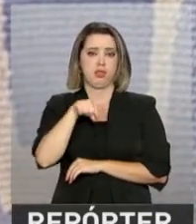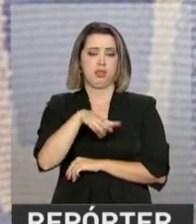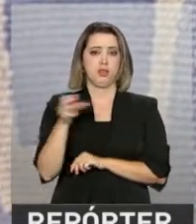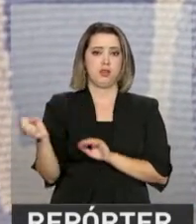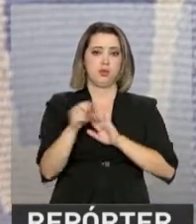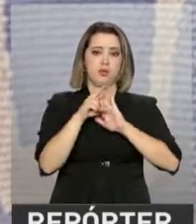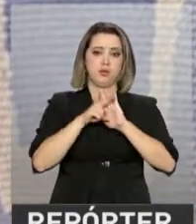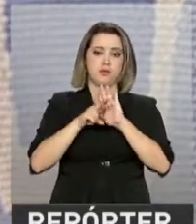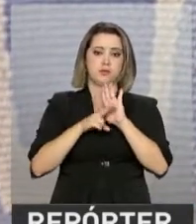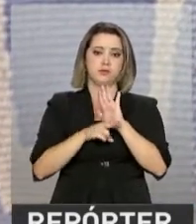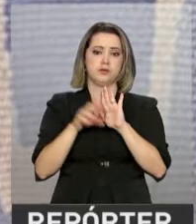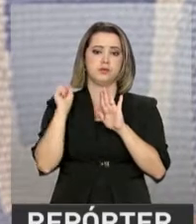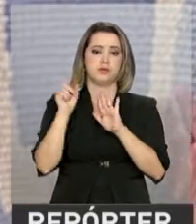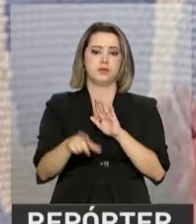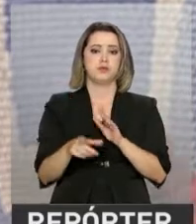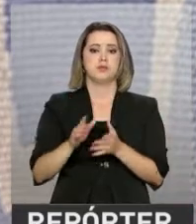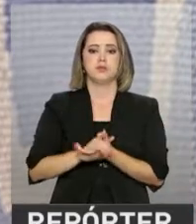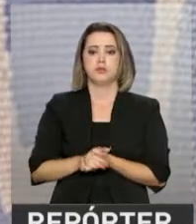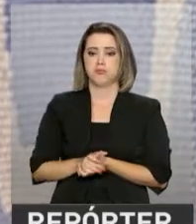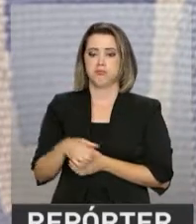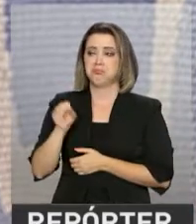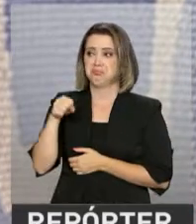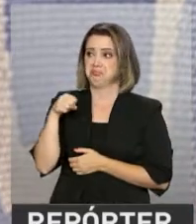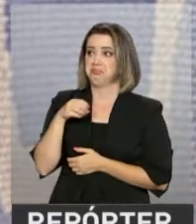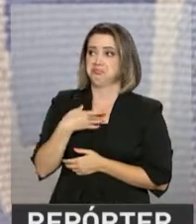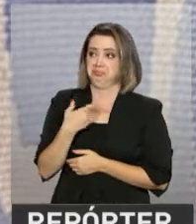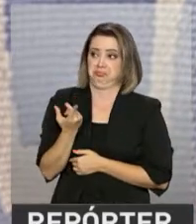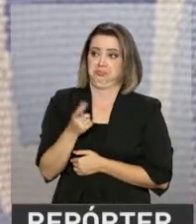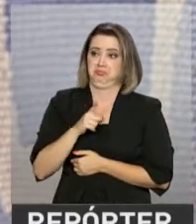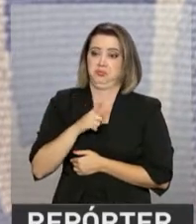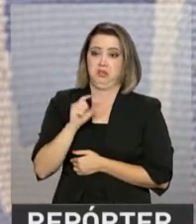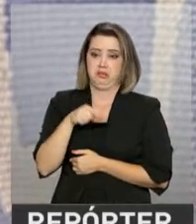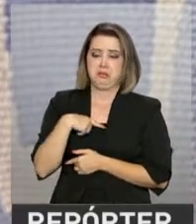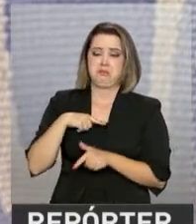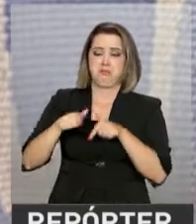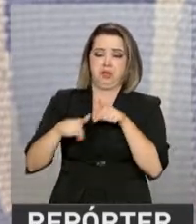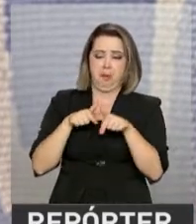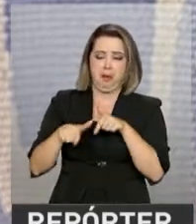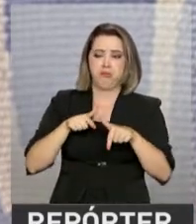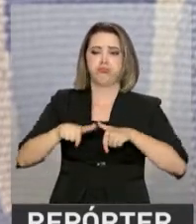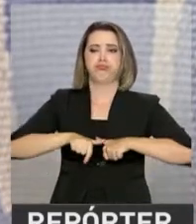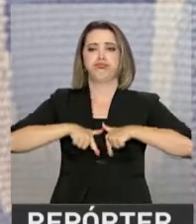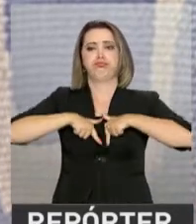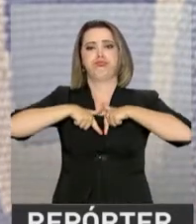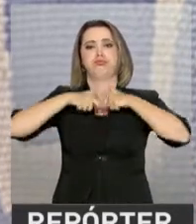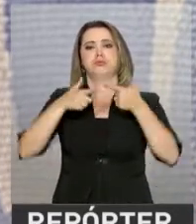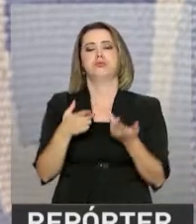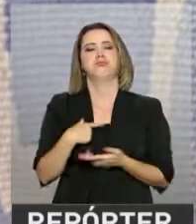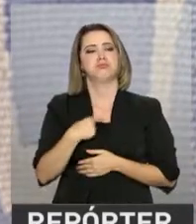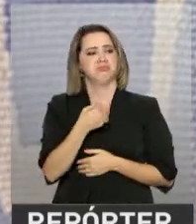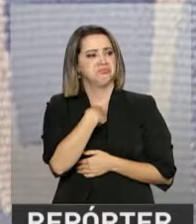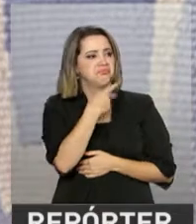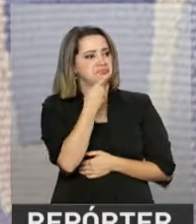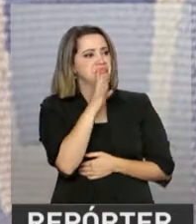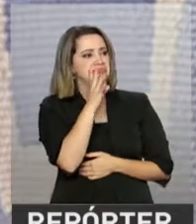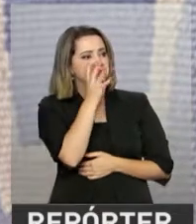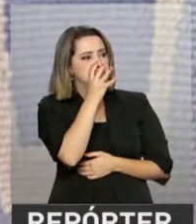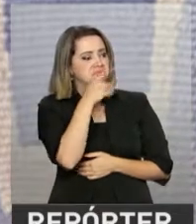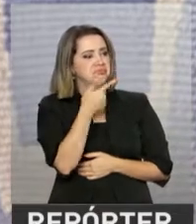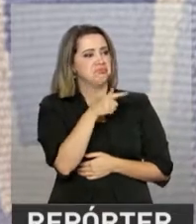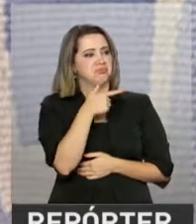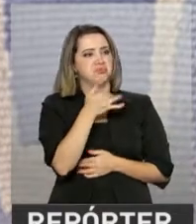da previdência. Ele disse, fizemos e tivemos muito trabalho para fazê-la. Eu disse, interessante, mas eu não tive